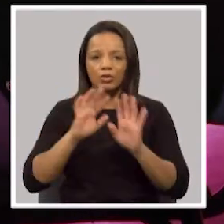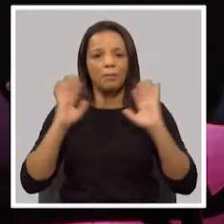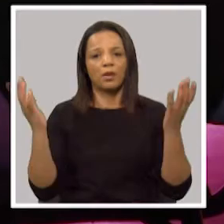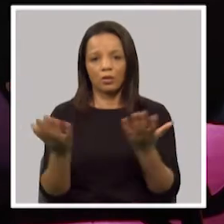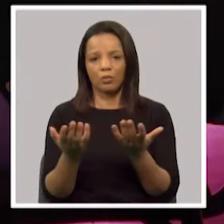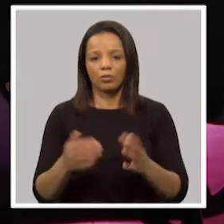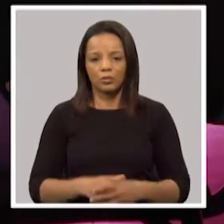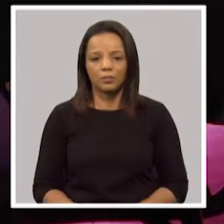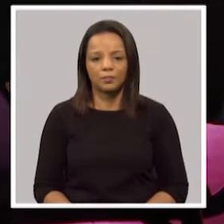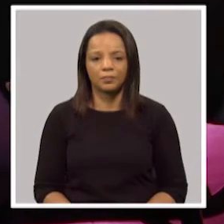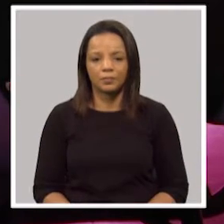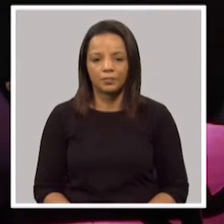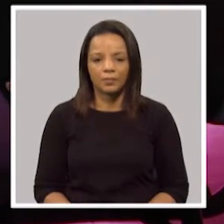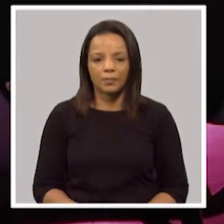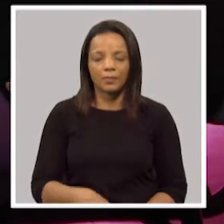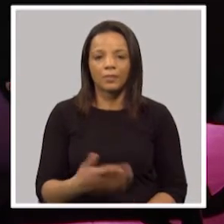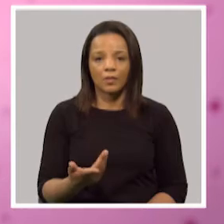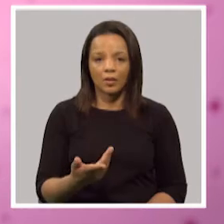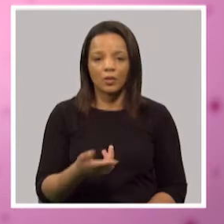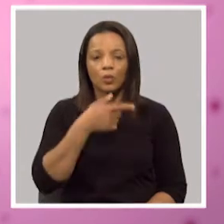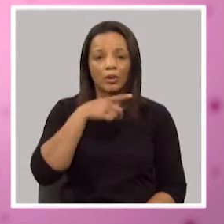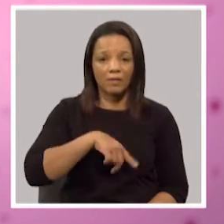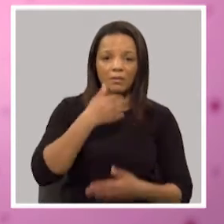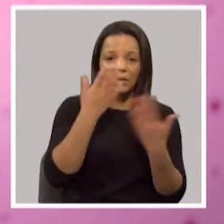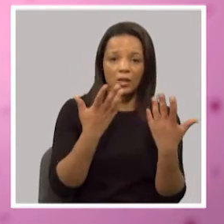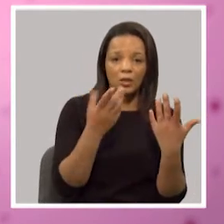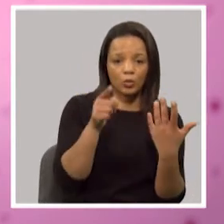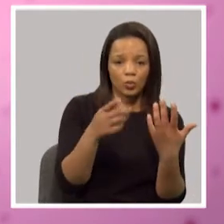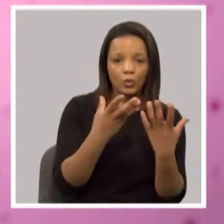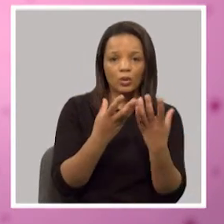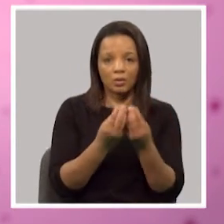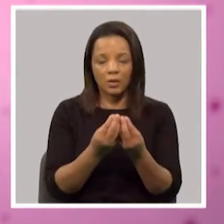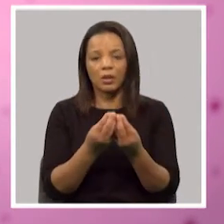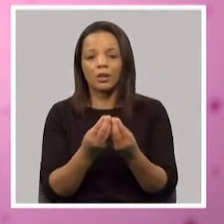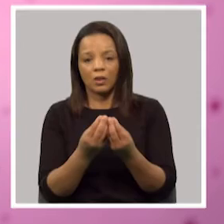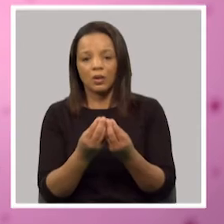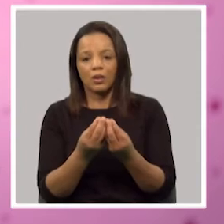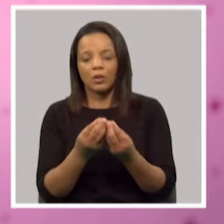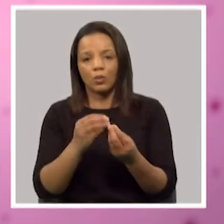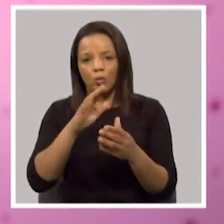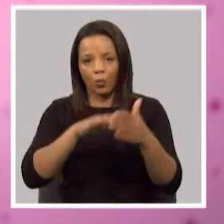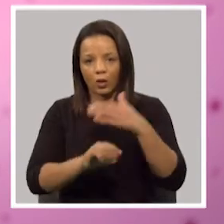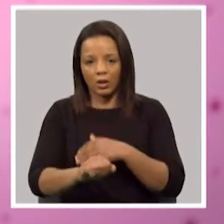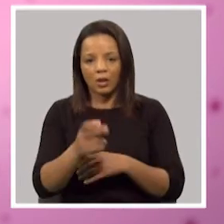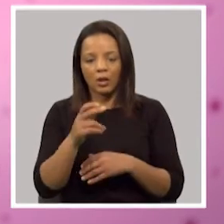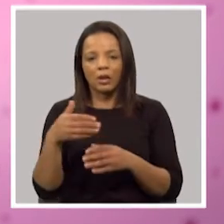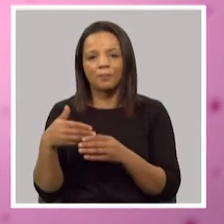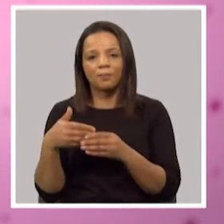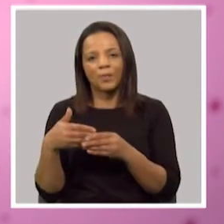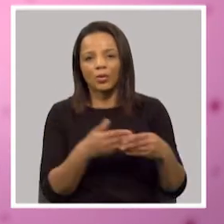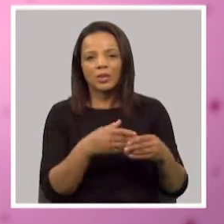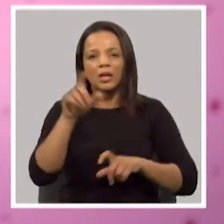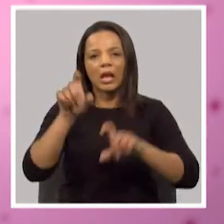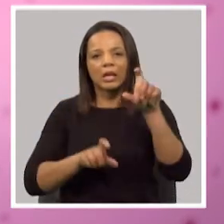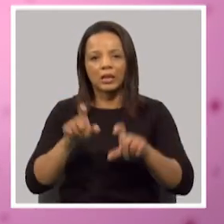é universal. O Café da Manhã contigo e com o José Coimbra foi líder de audiências durante mais de 10 anos. O